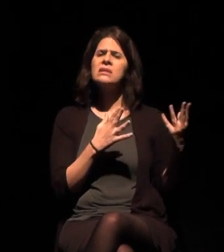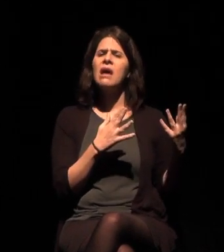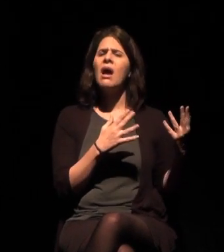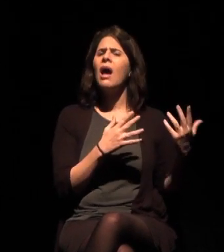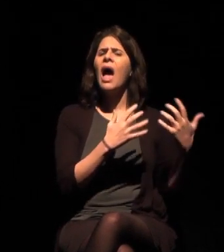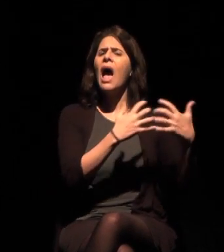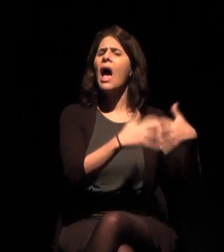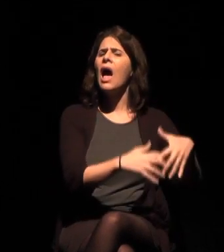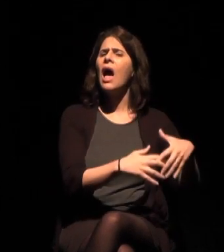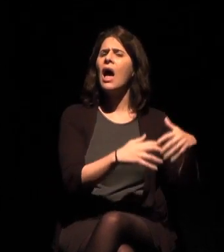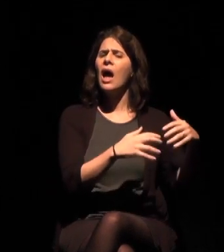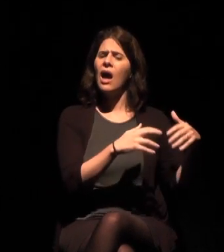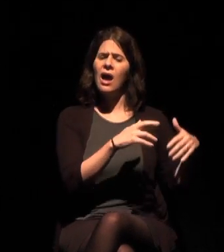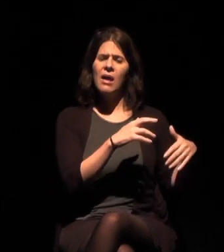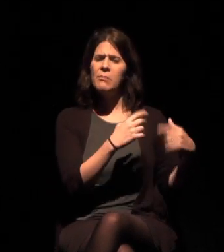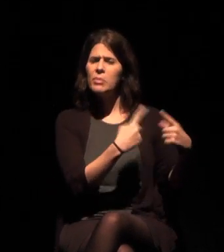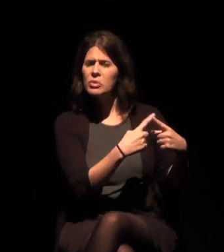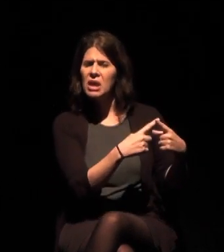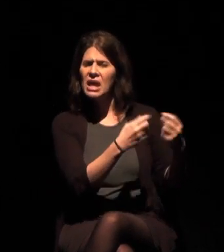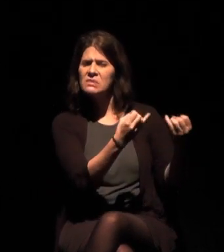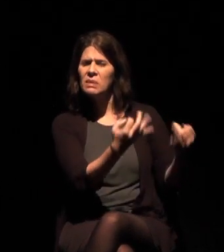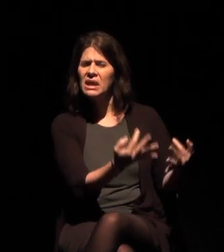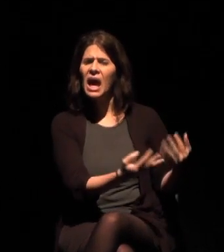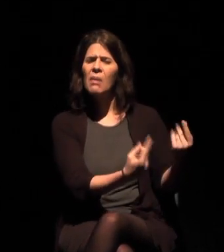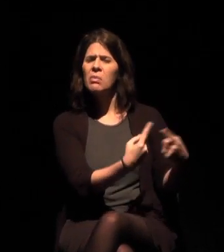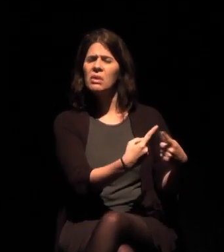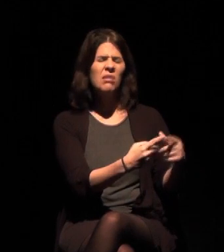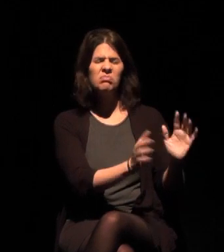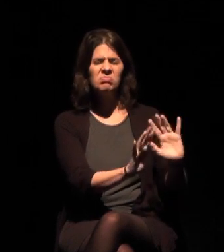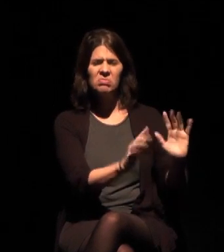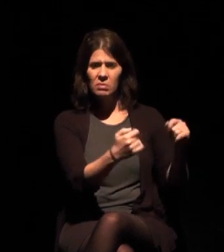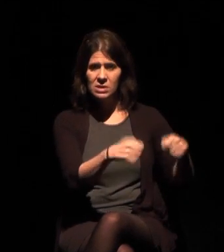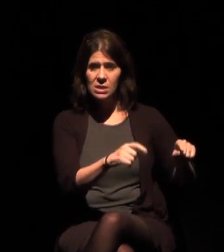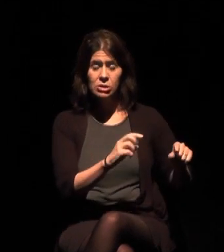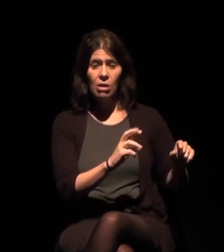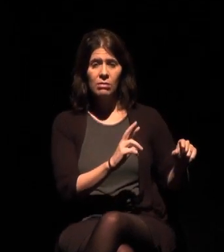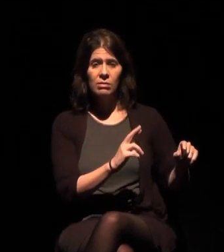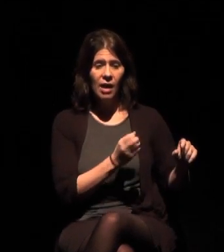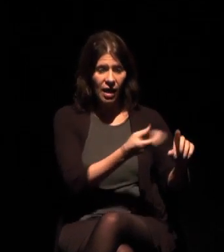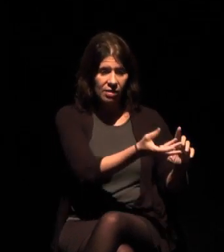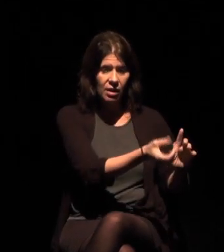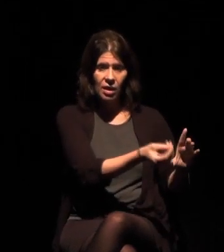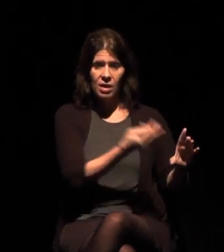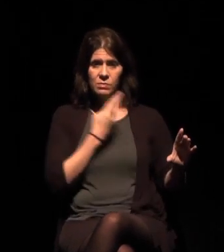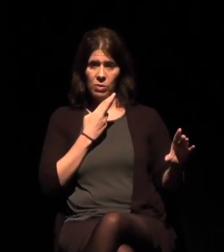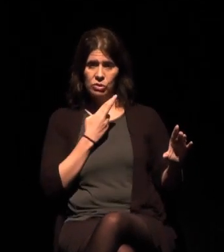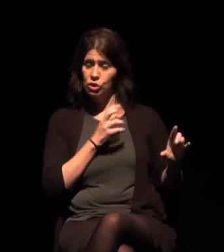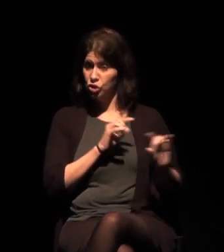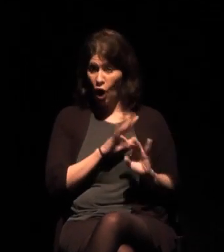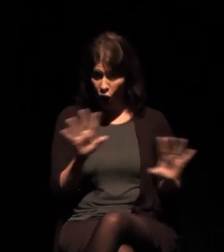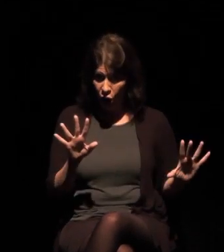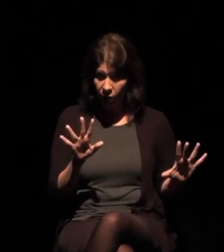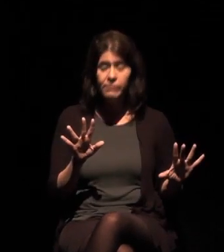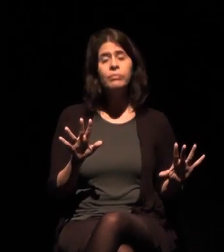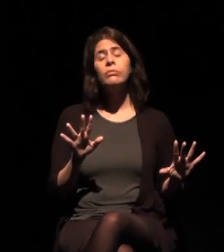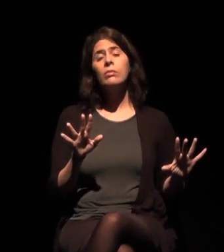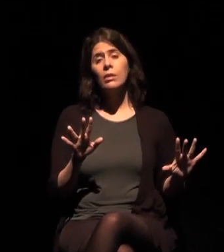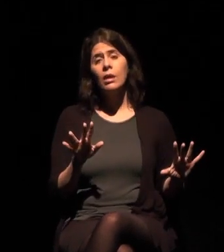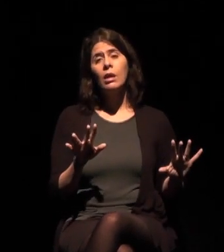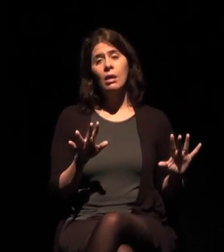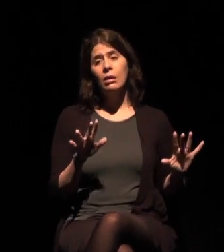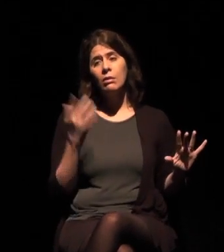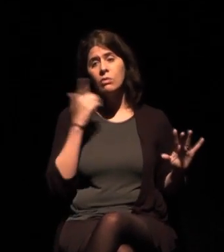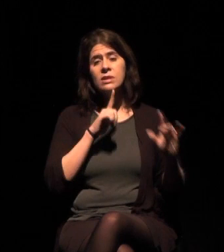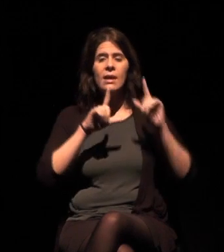aí é uma questão de otimização de encontrar o melhor modelo de fazer o processamento estatístico mas quando você está tentando montar um modelo